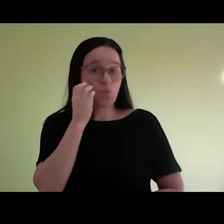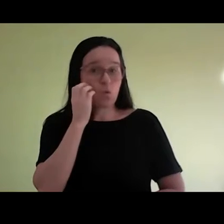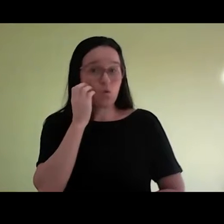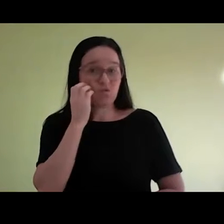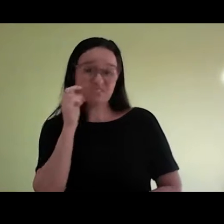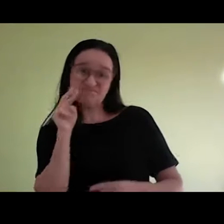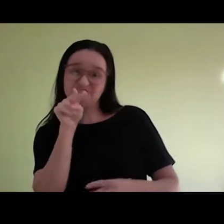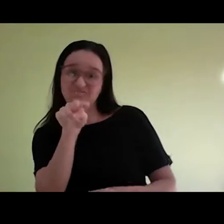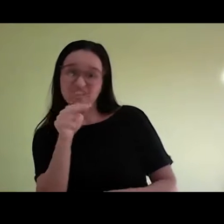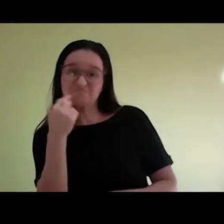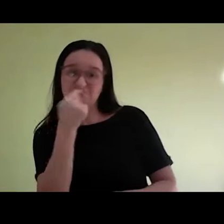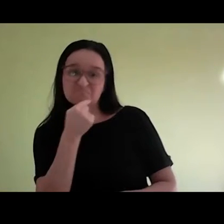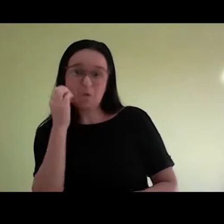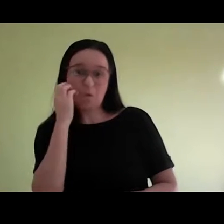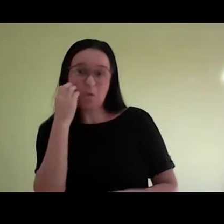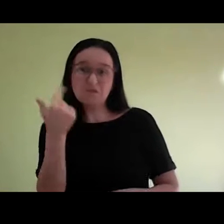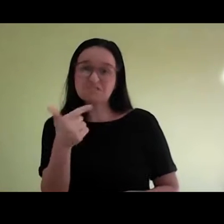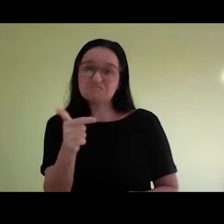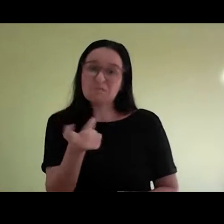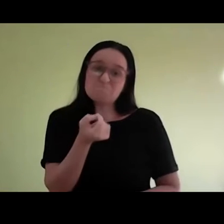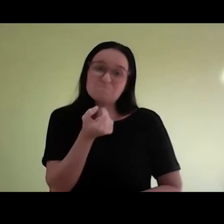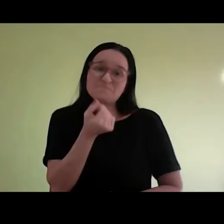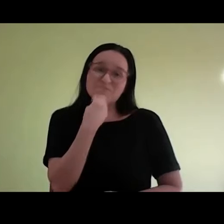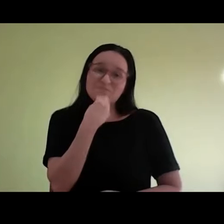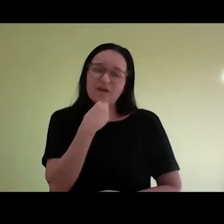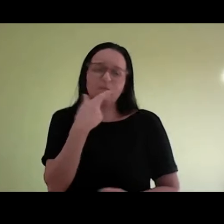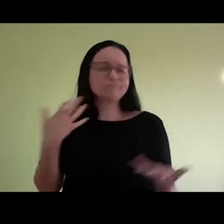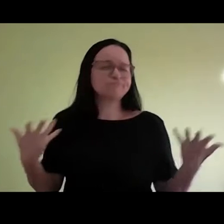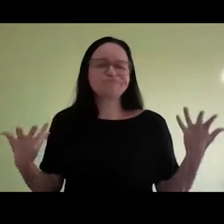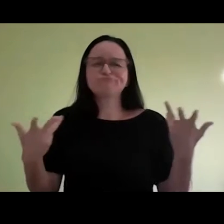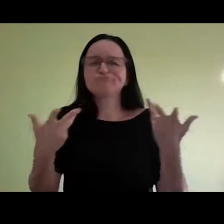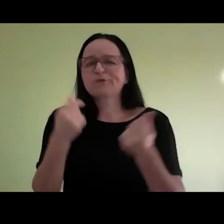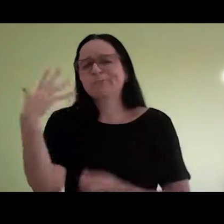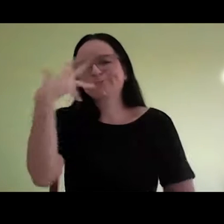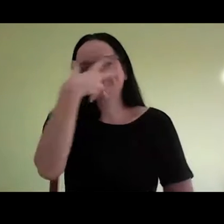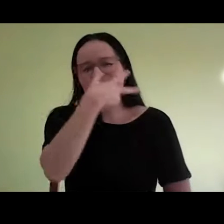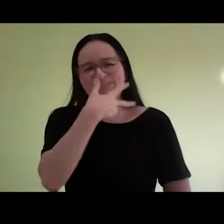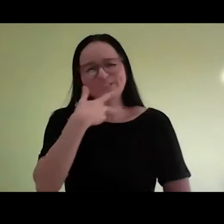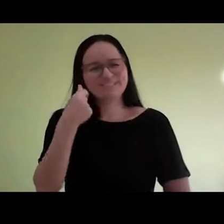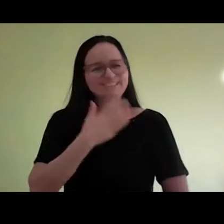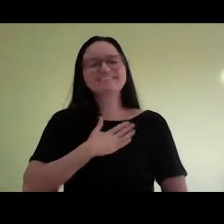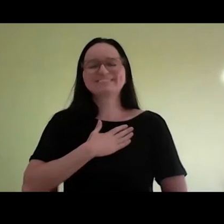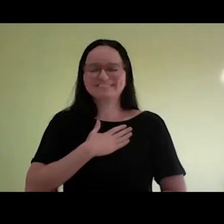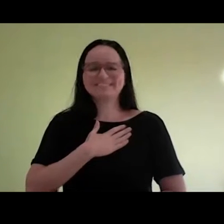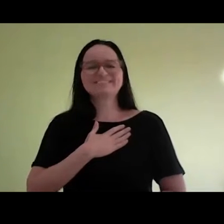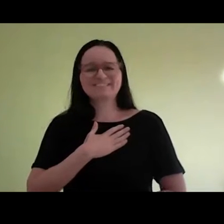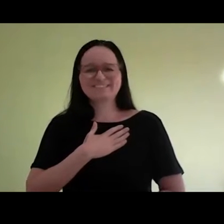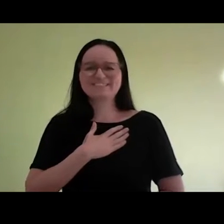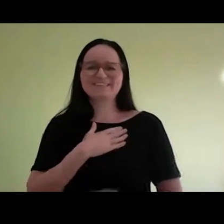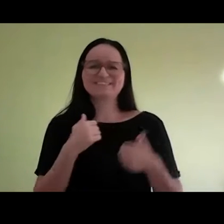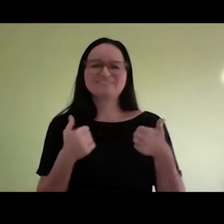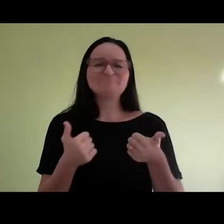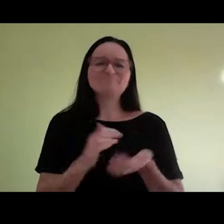não está aparecendo tão pink como eu gostaria, mas eu adoro estar bonita para fazer esse tipo de apresentação, está bem?